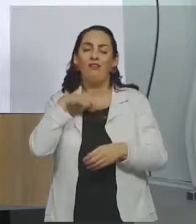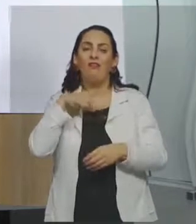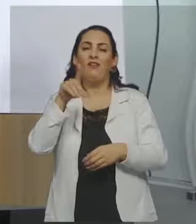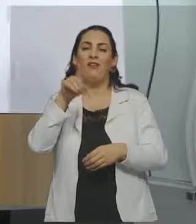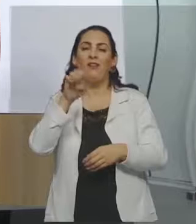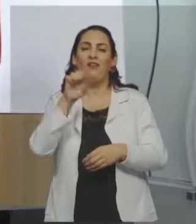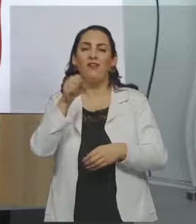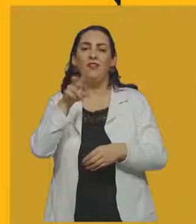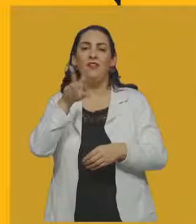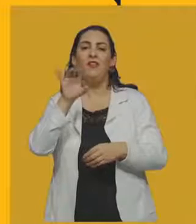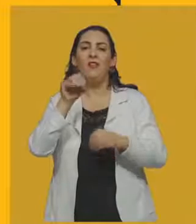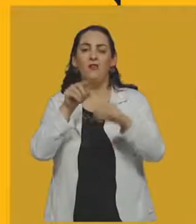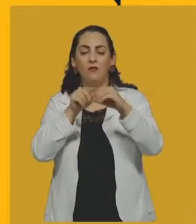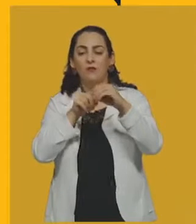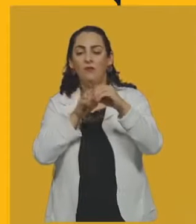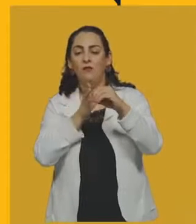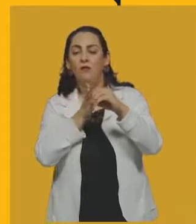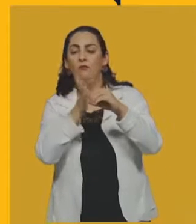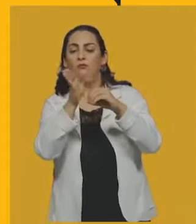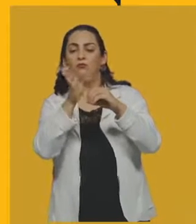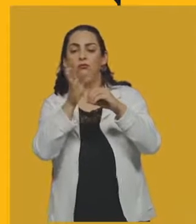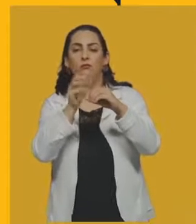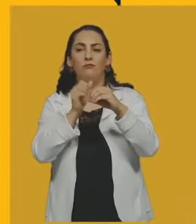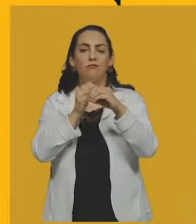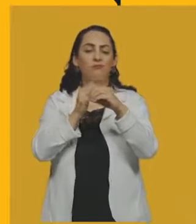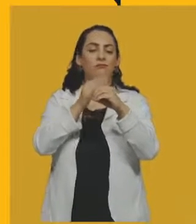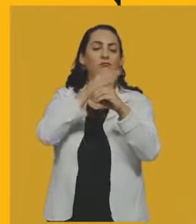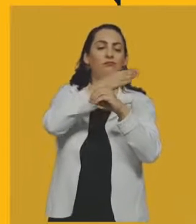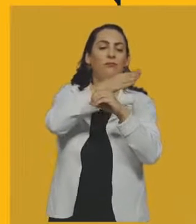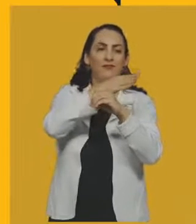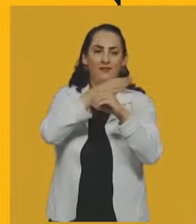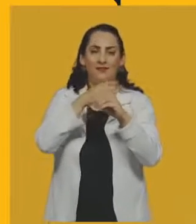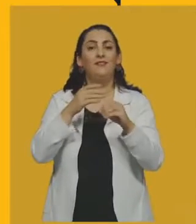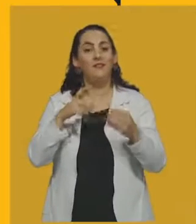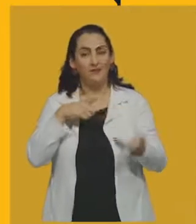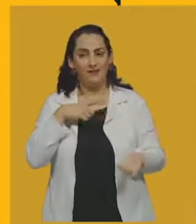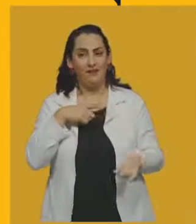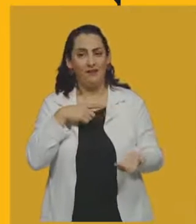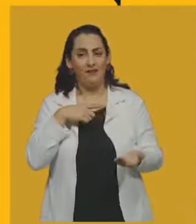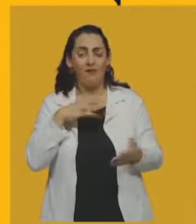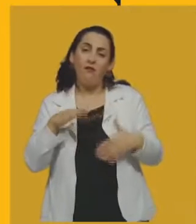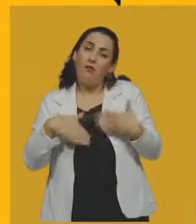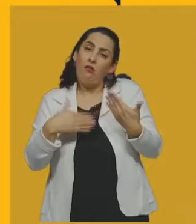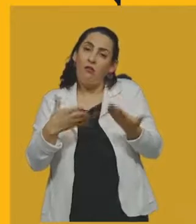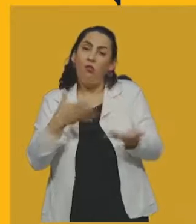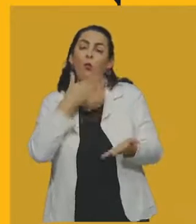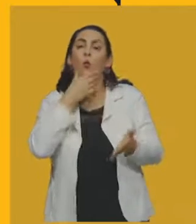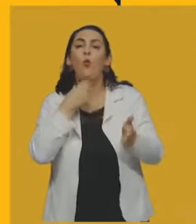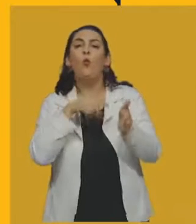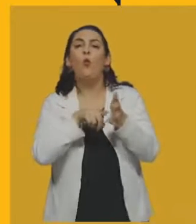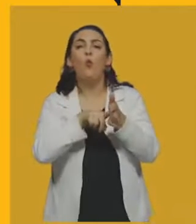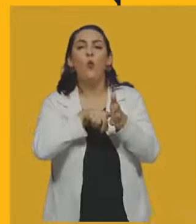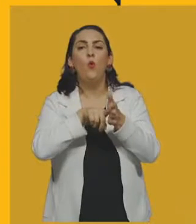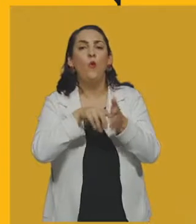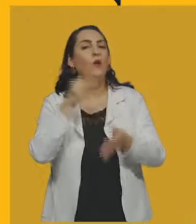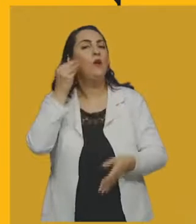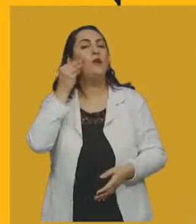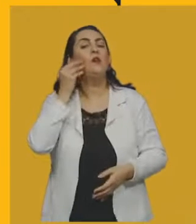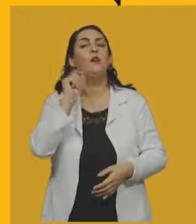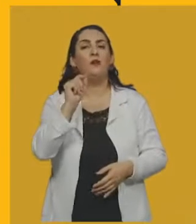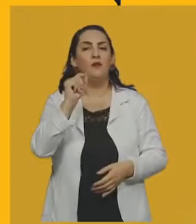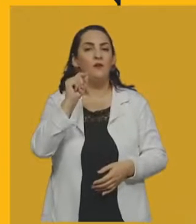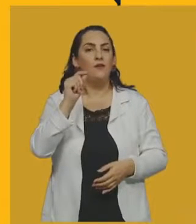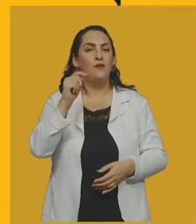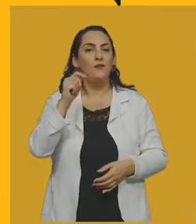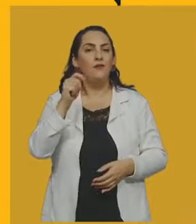então, elaborou, diante desse experimento, uma explicação análogo ao modelo planetário